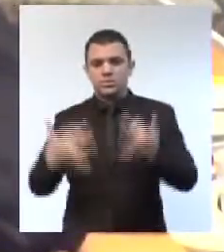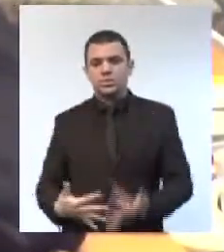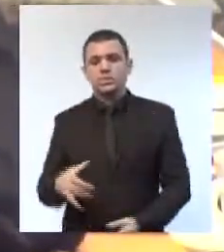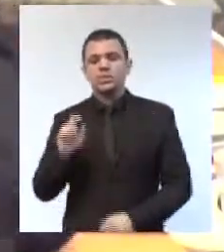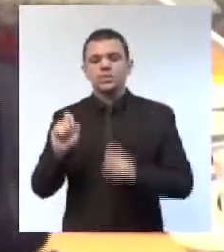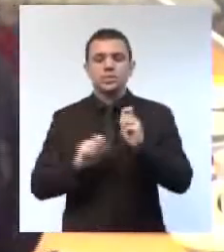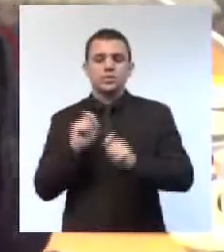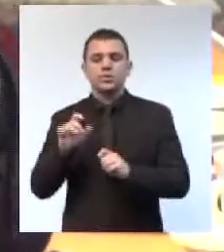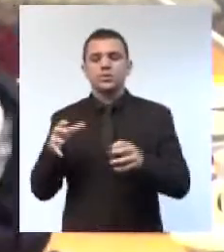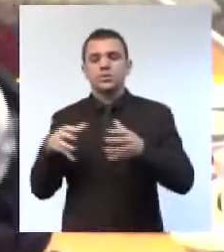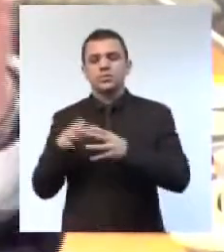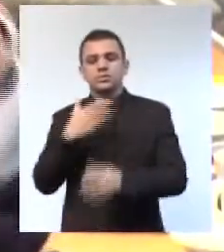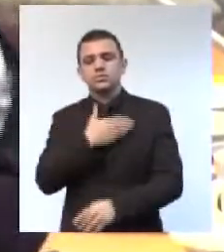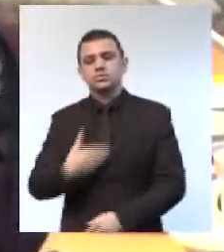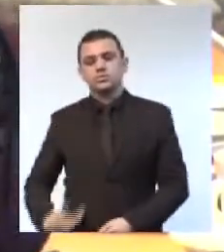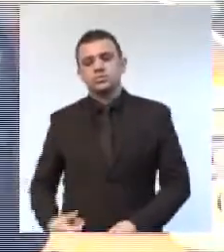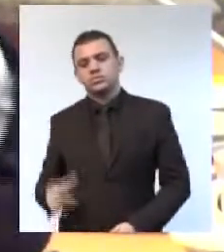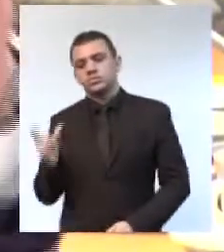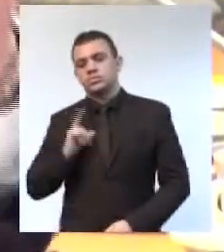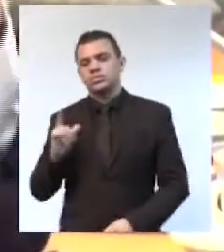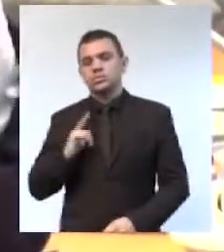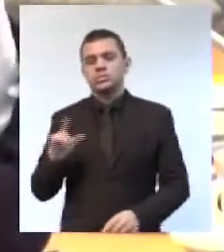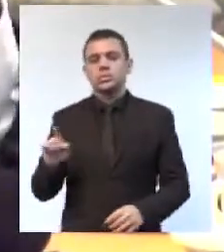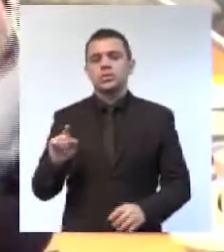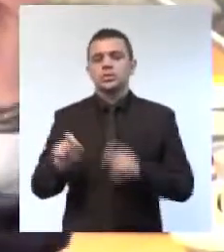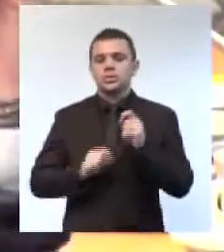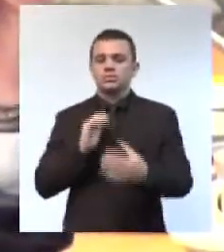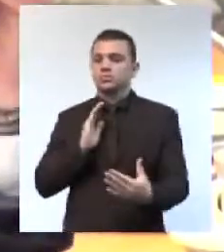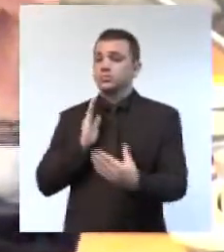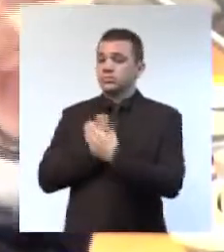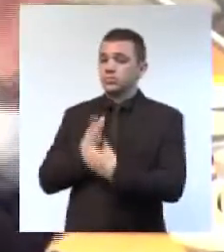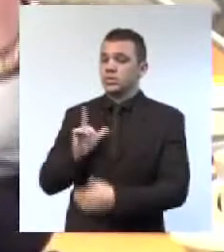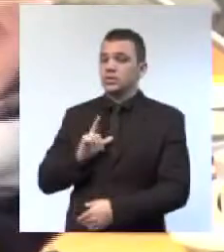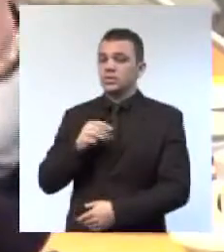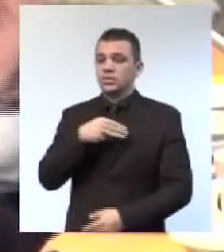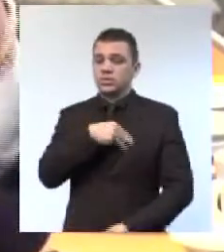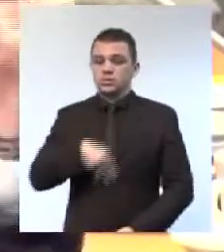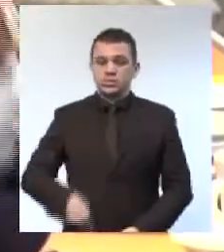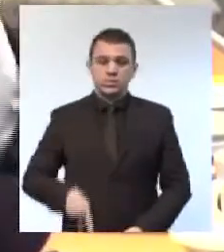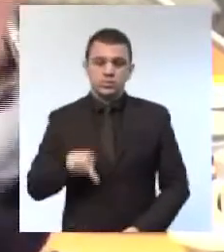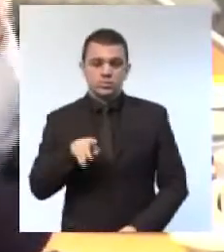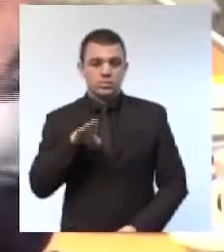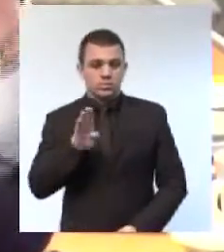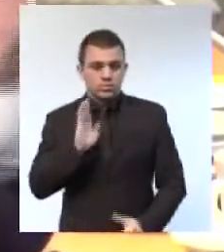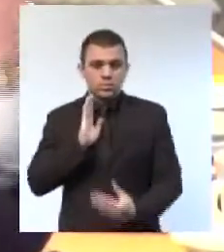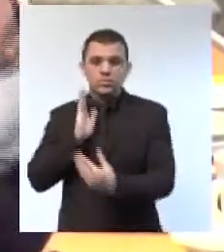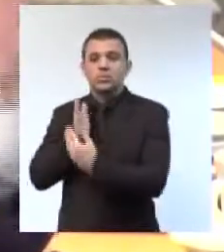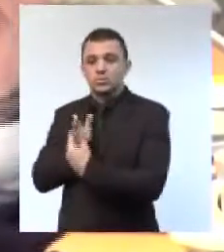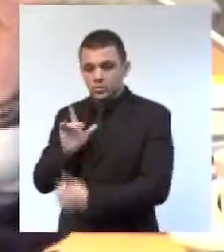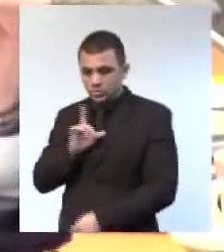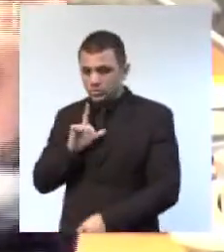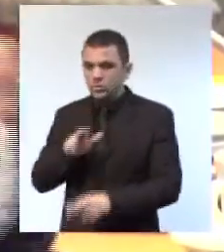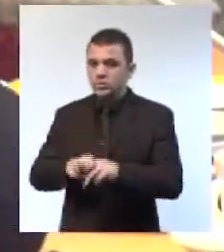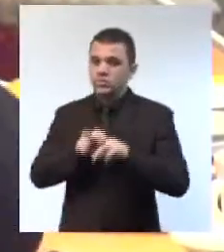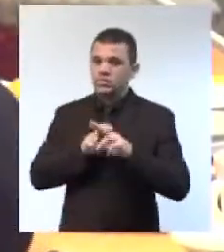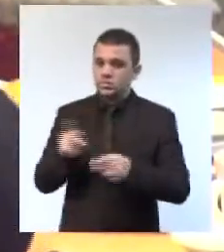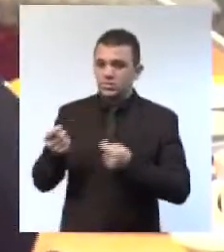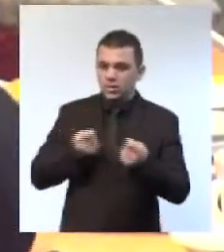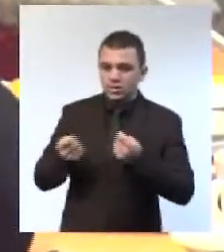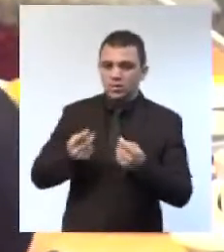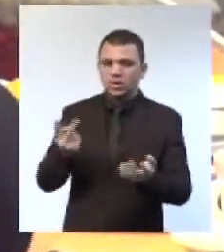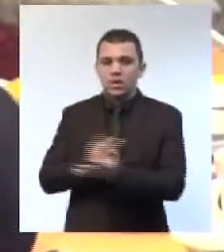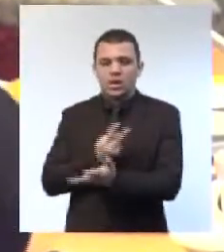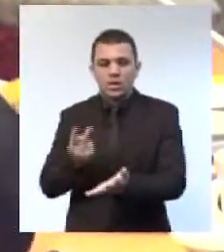está sofrendo uma representação no Ministério Público por improbidade administrativa, porque nós